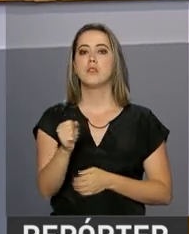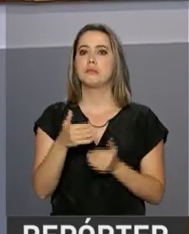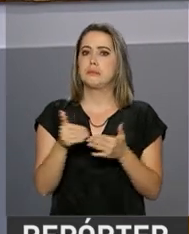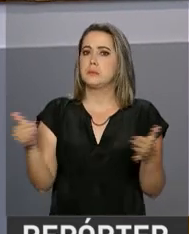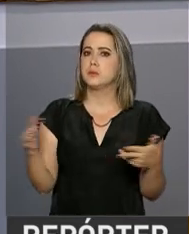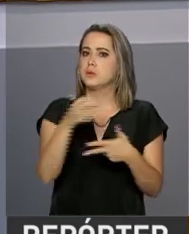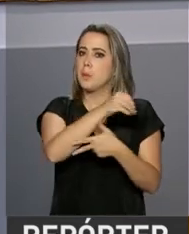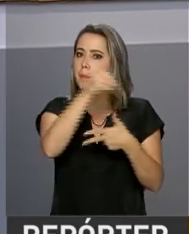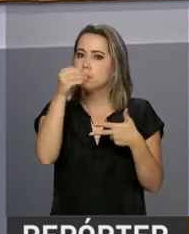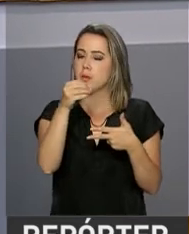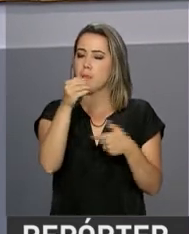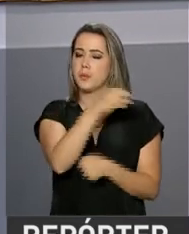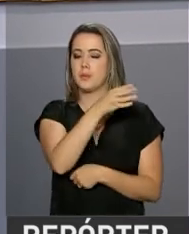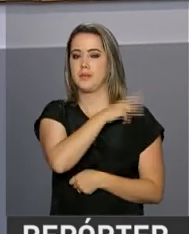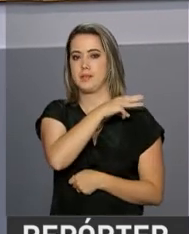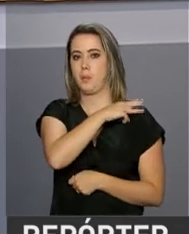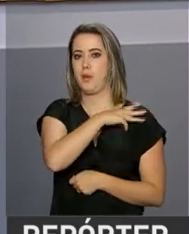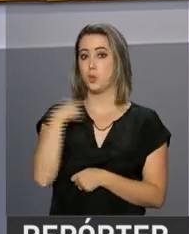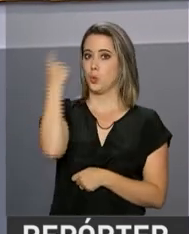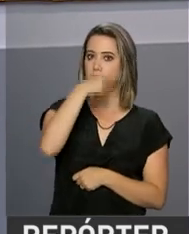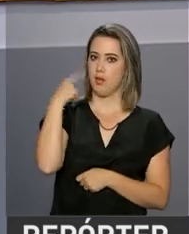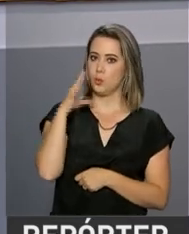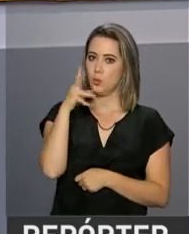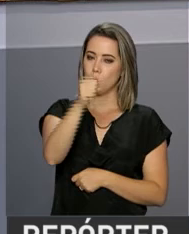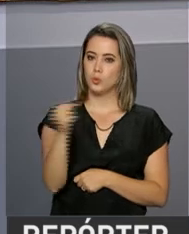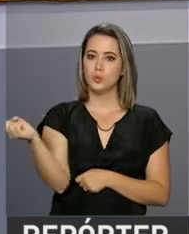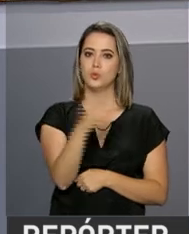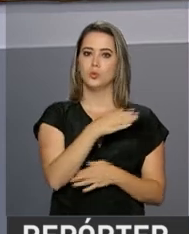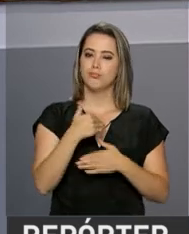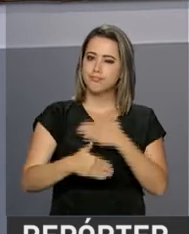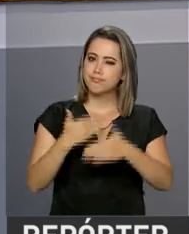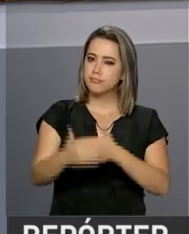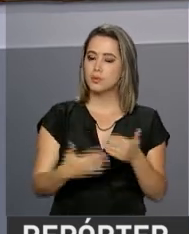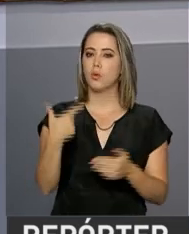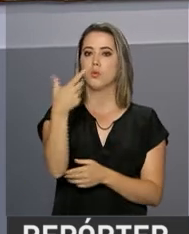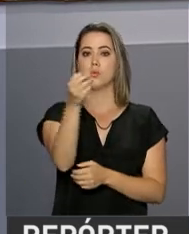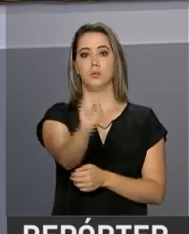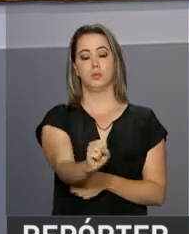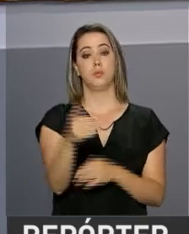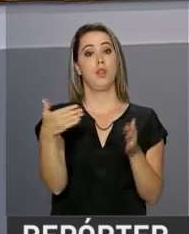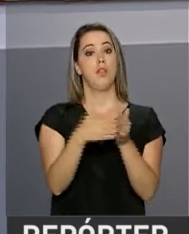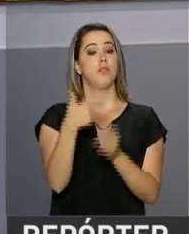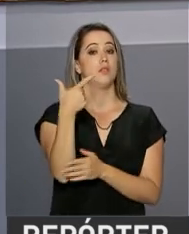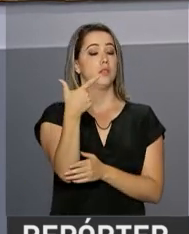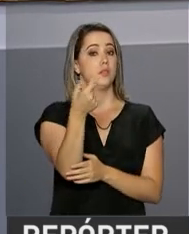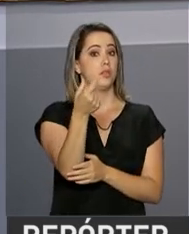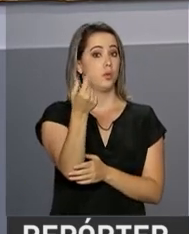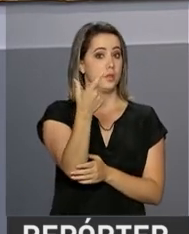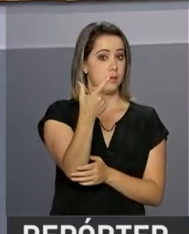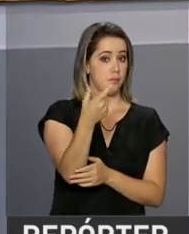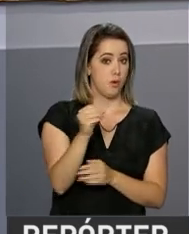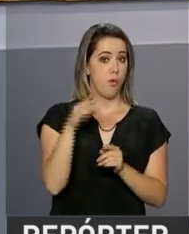para ampliação do ensino médio em tempo integral. Um novo ciclo vai começar em 2018. Até 2020, a meta